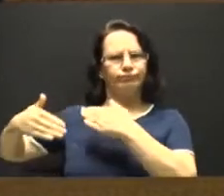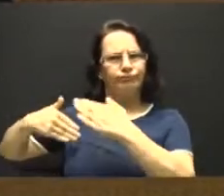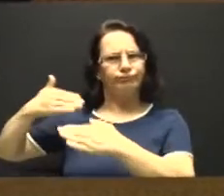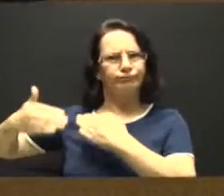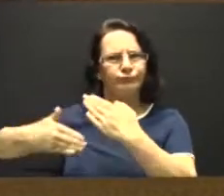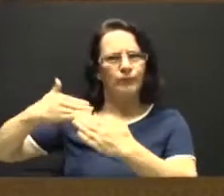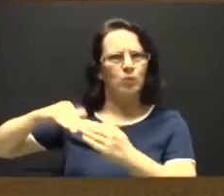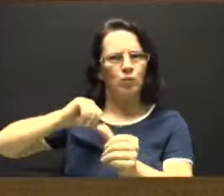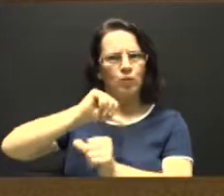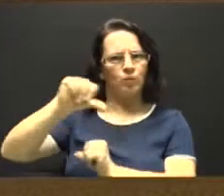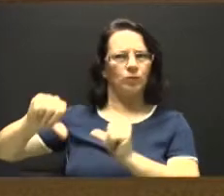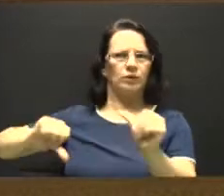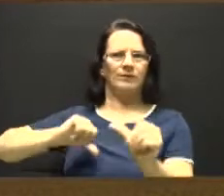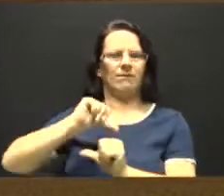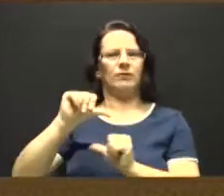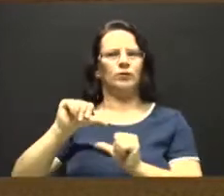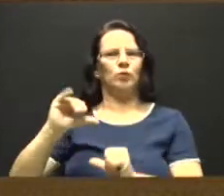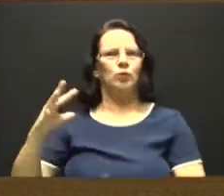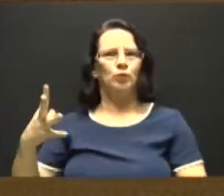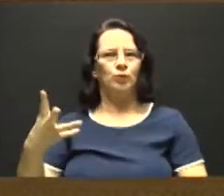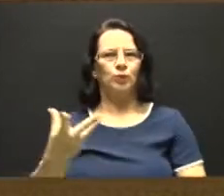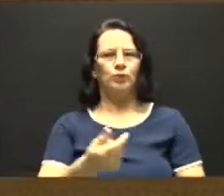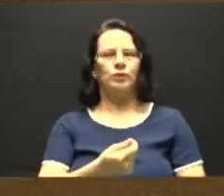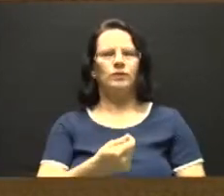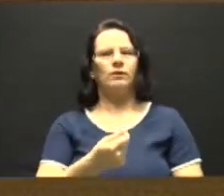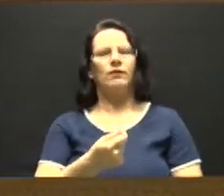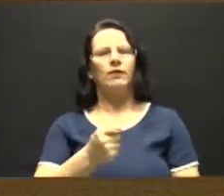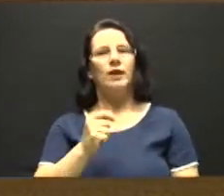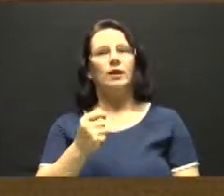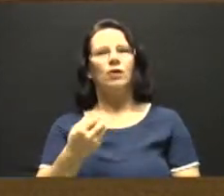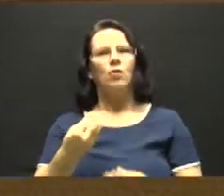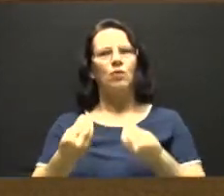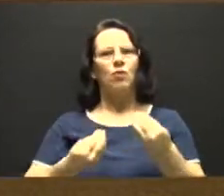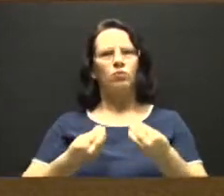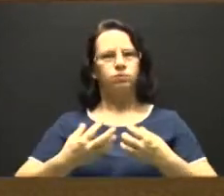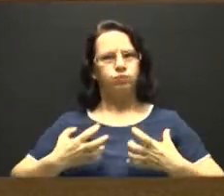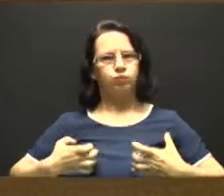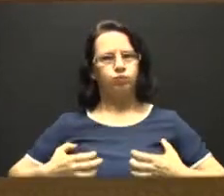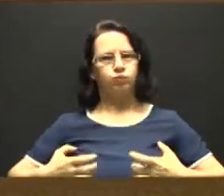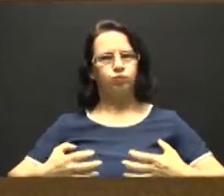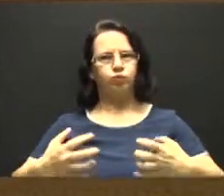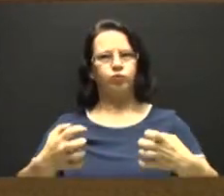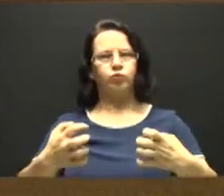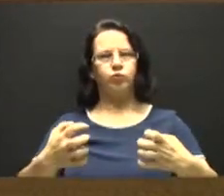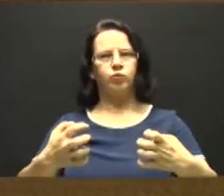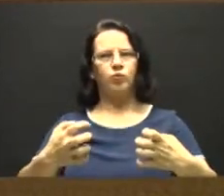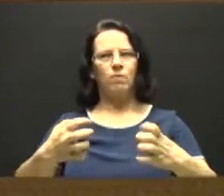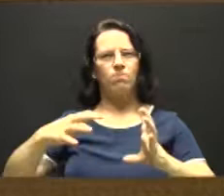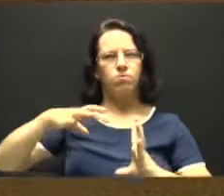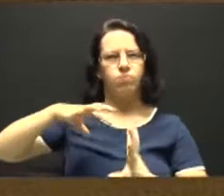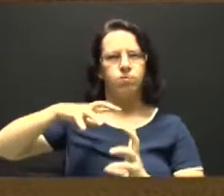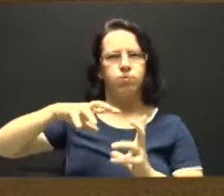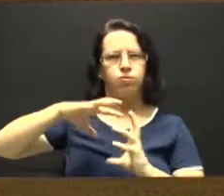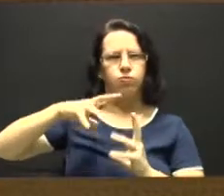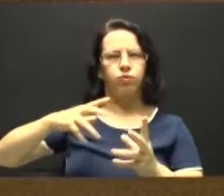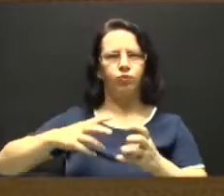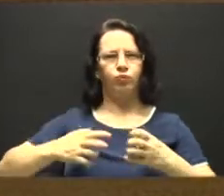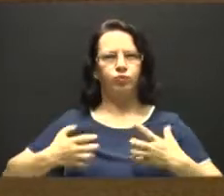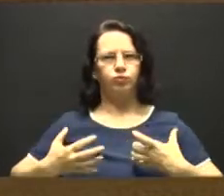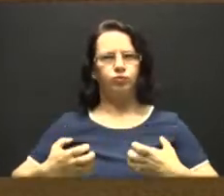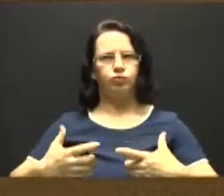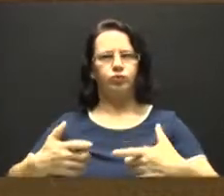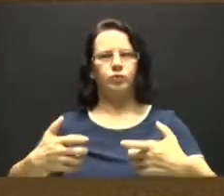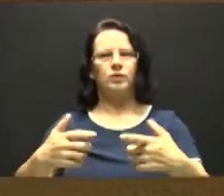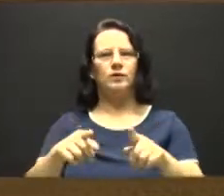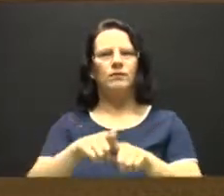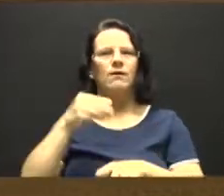tudo ea todos o que acontece na segunda grande guerra mundial nos campos de extermínio com